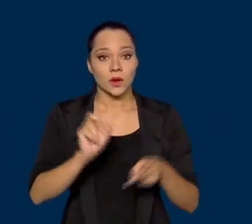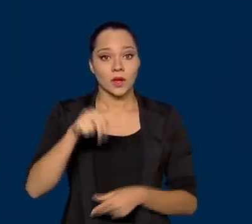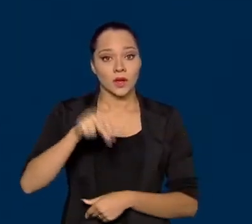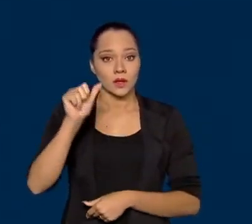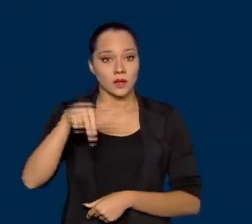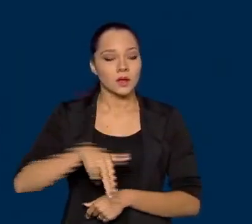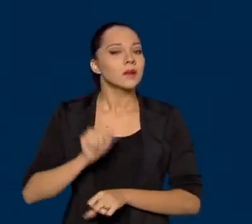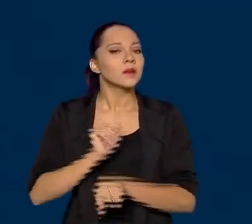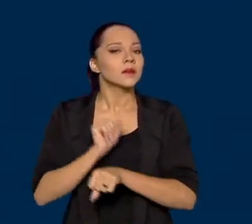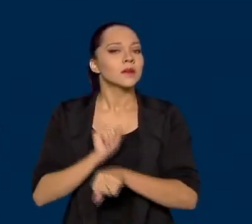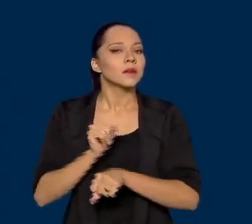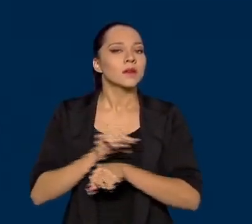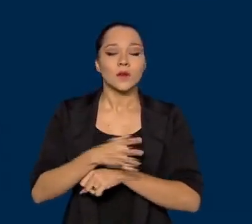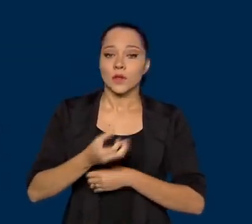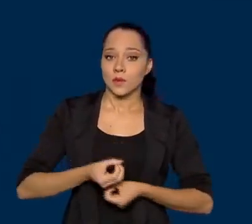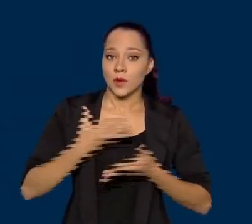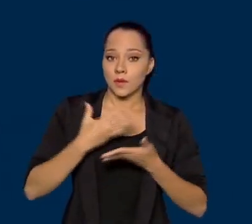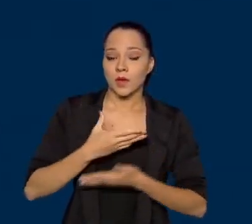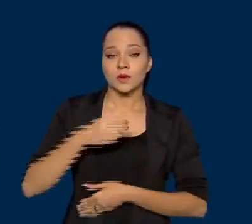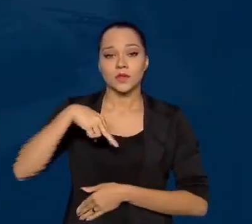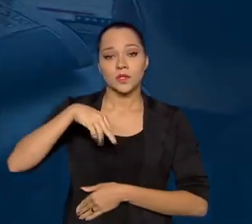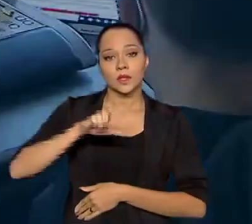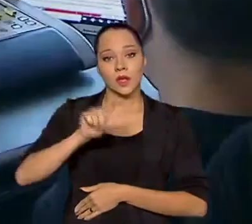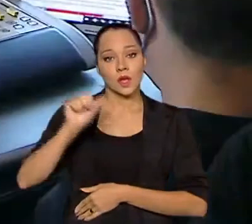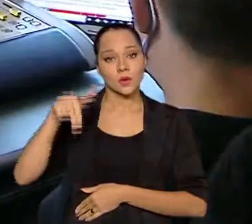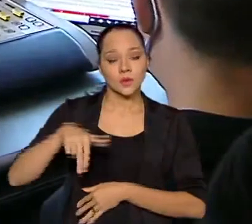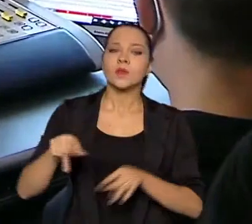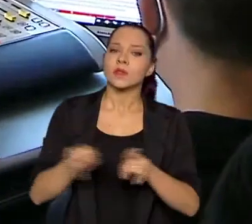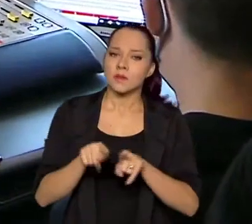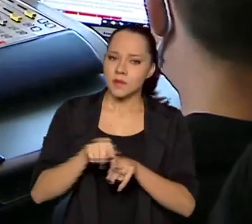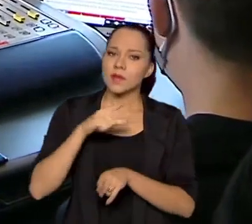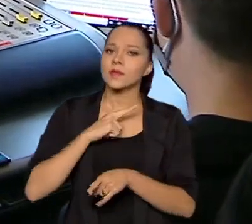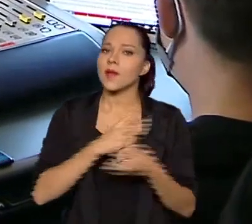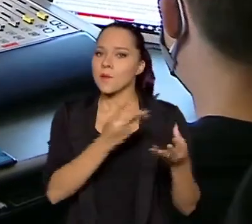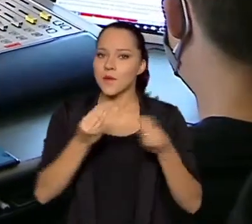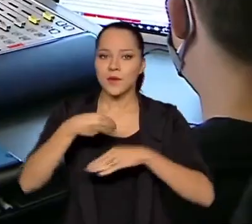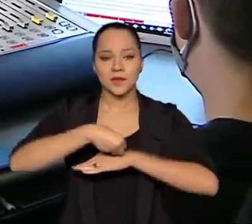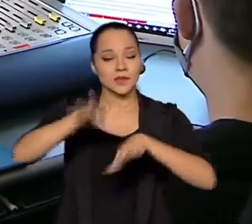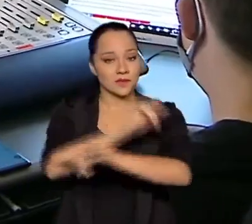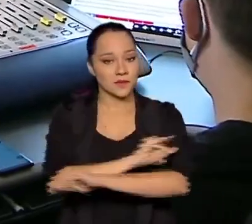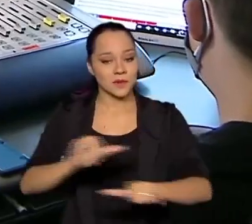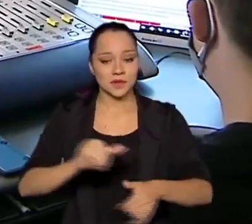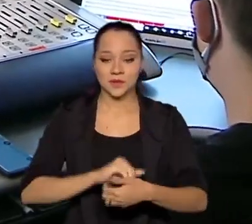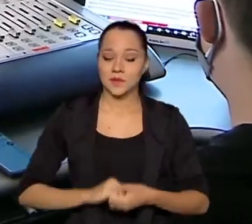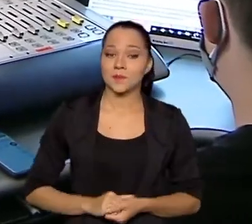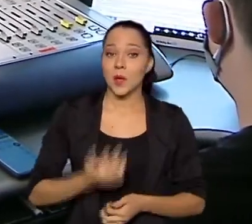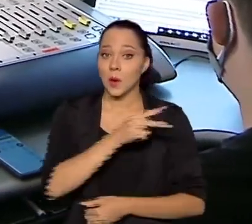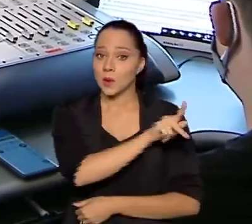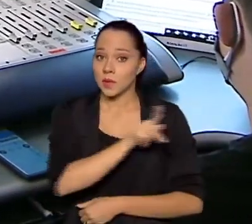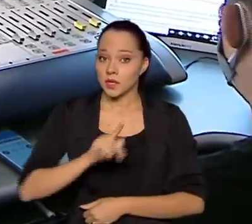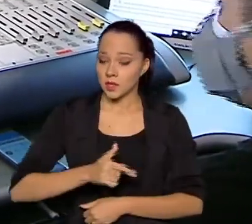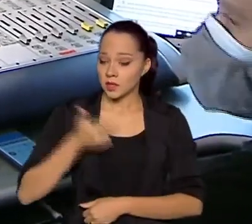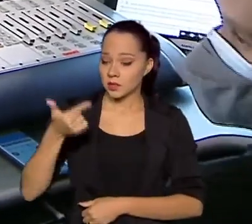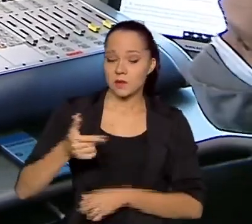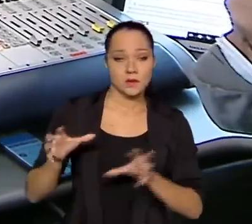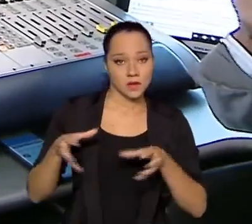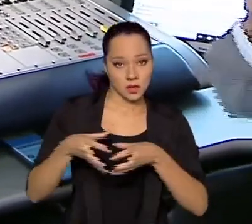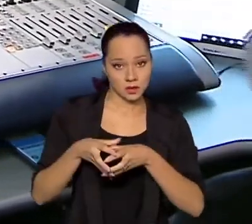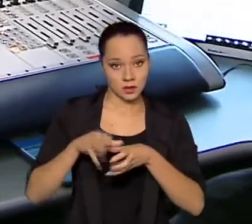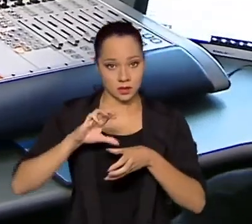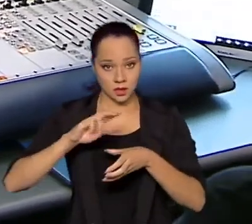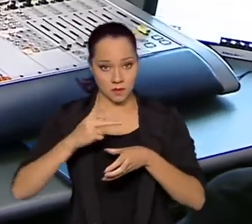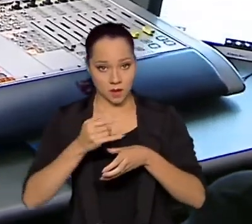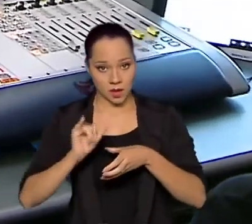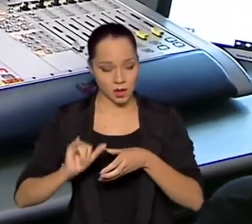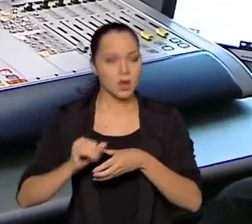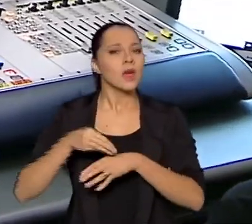Calheiros espera que o depoimento de Nelson Teich também contenha muitas informações. O vice-presidente da CPI, Randolph